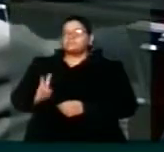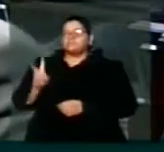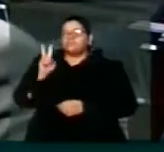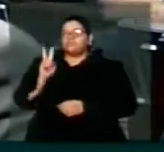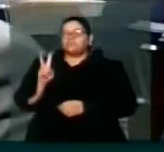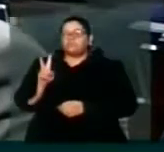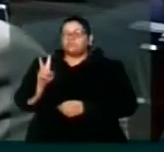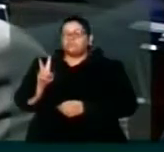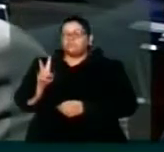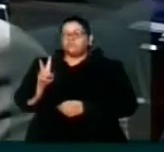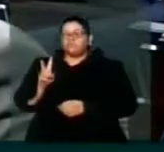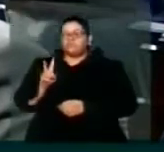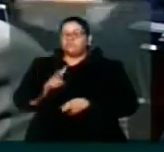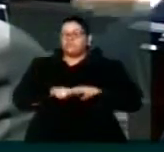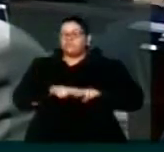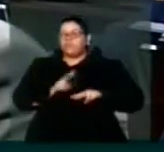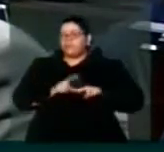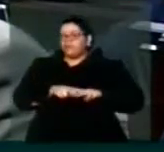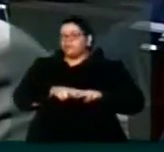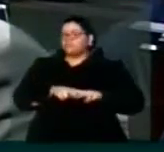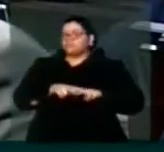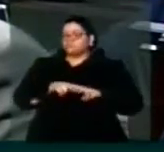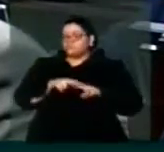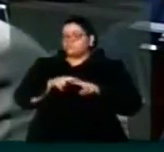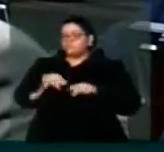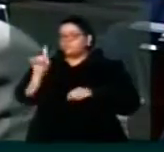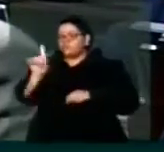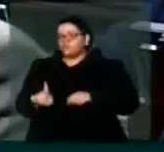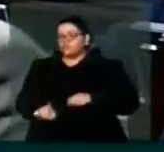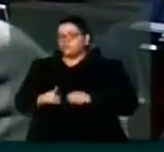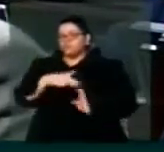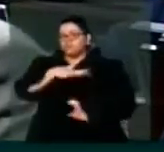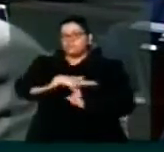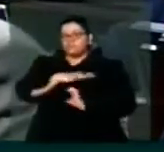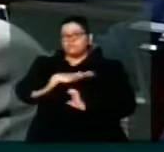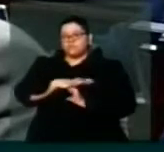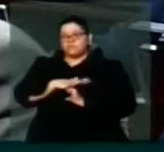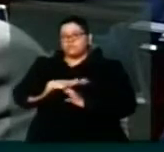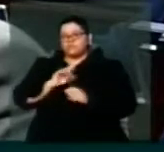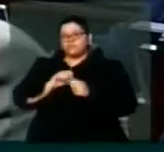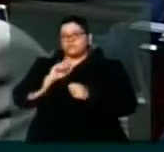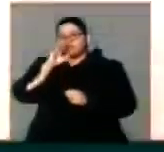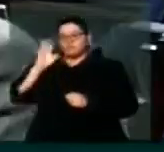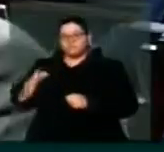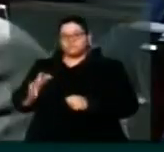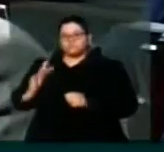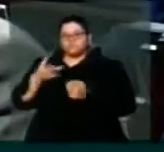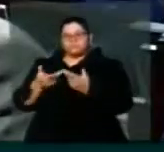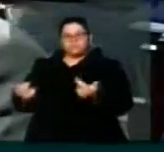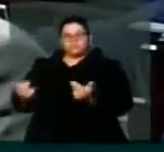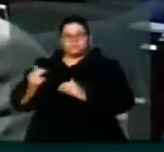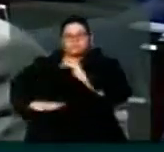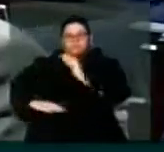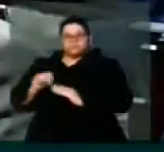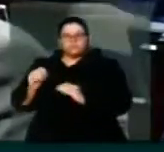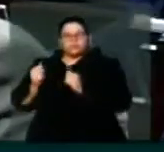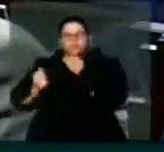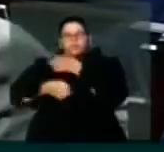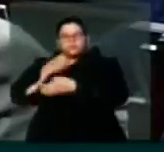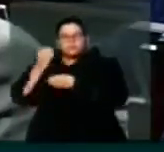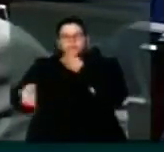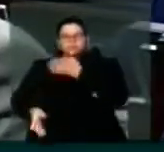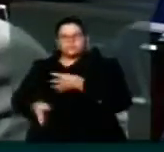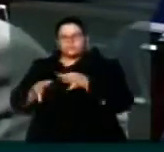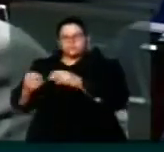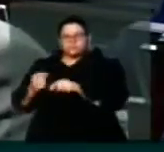estão presos em Curitiba e também fazendo delação. E aí tem um requerimento nosso, já disse aqui na semana passada também, que